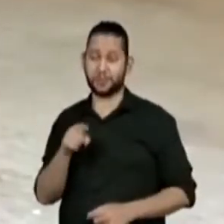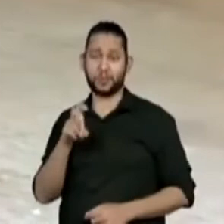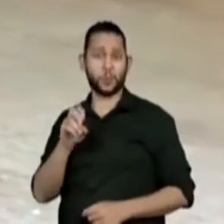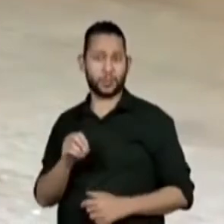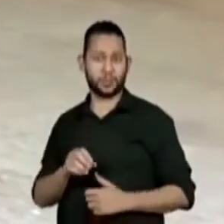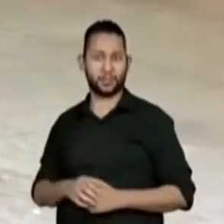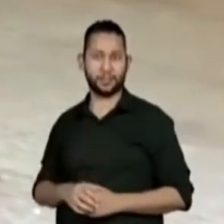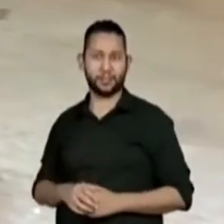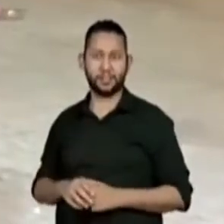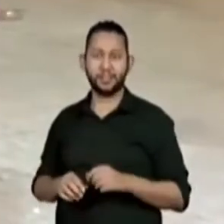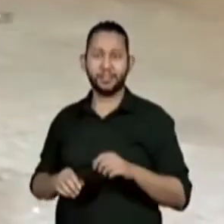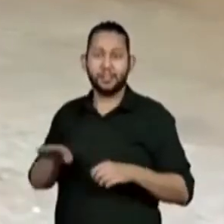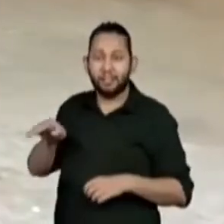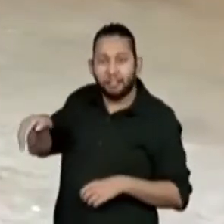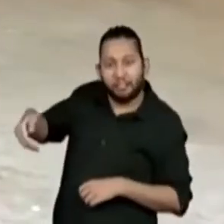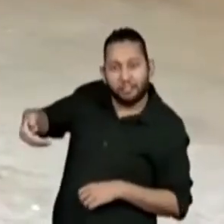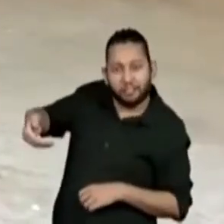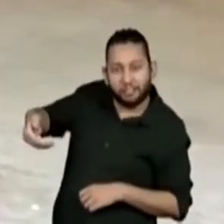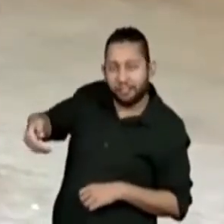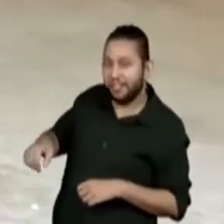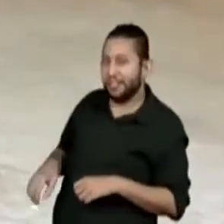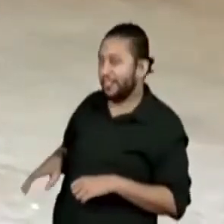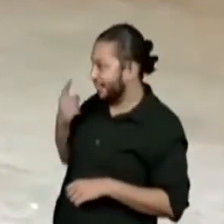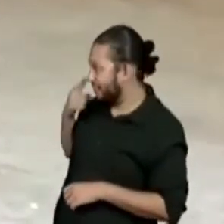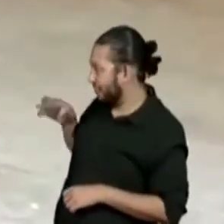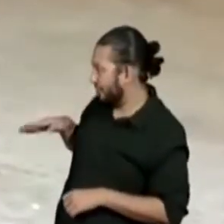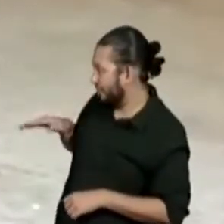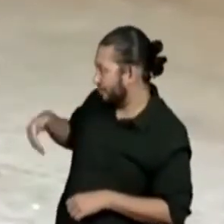Ela deu uma dobradinha aqui.